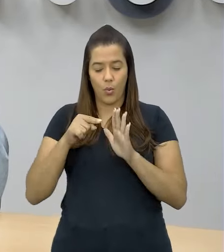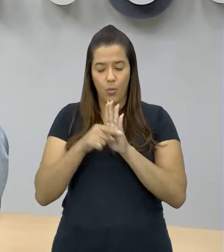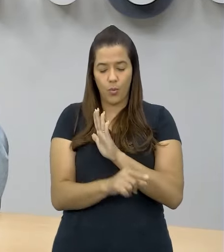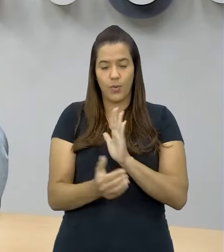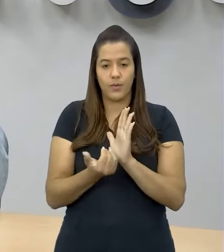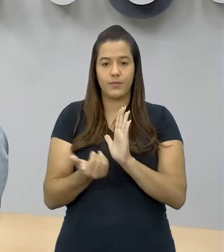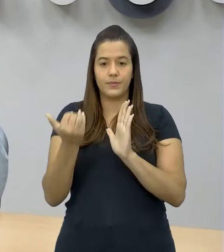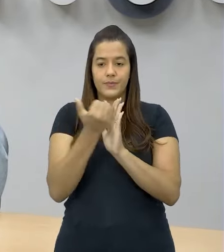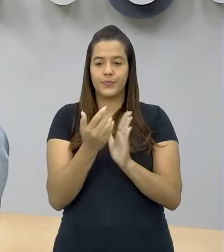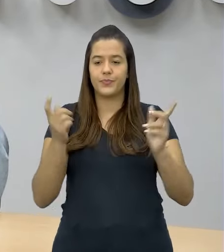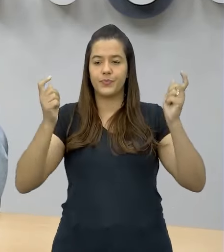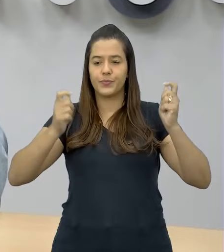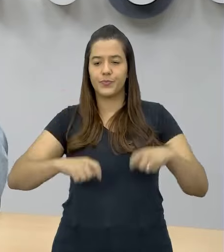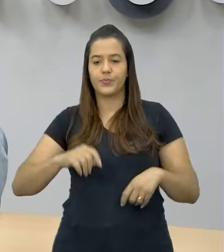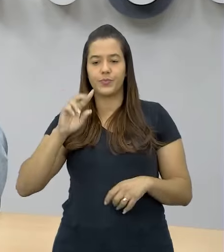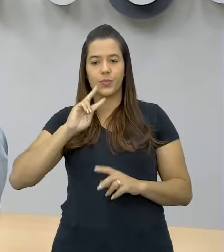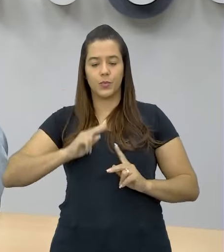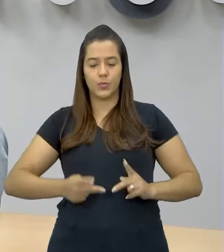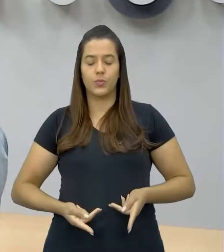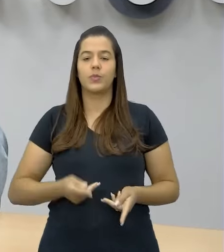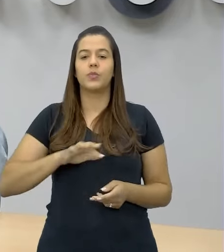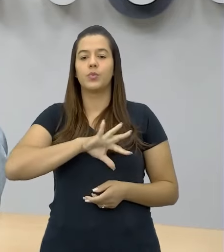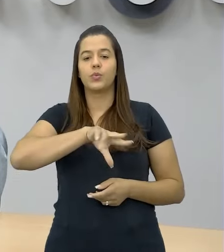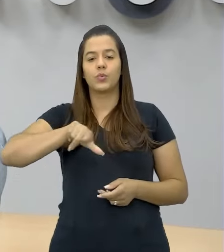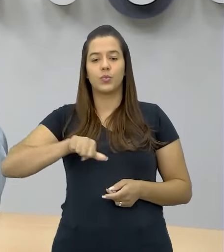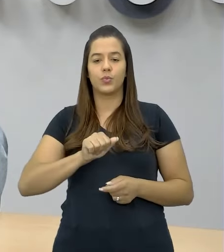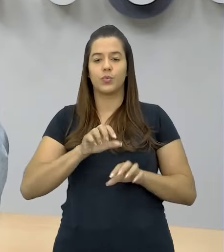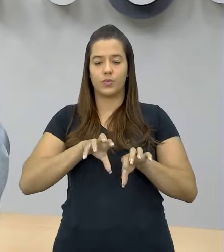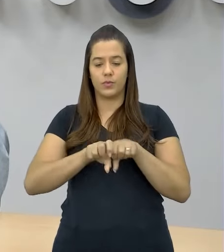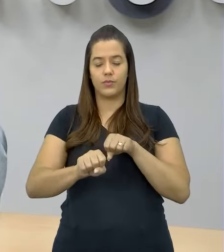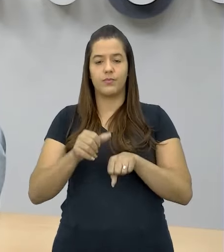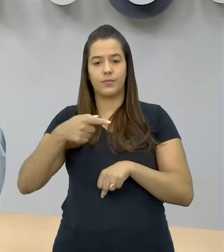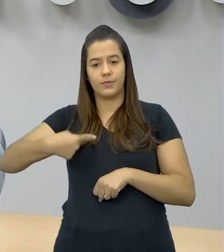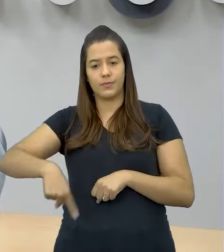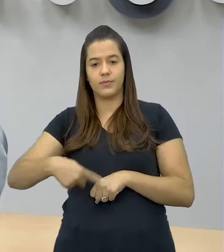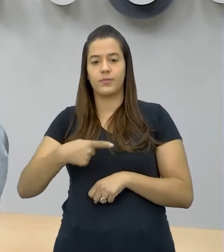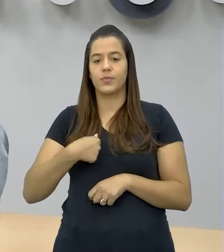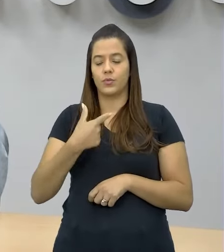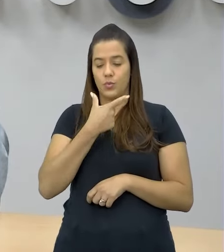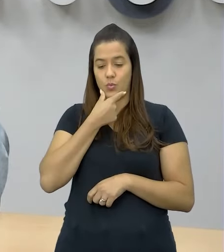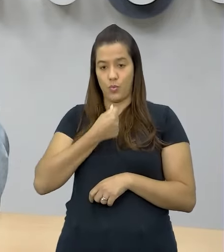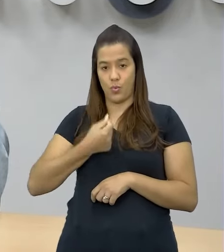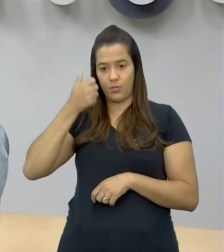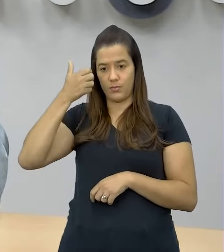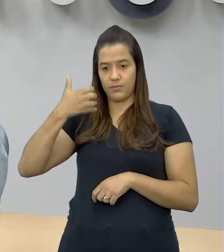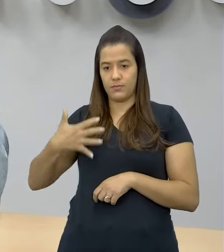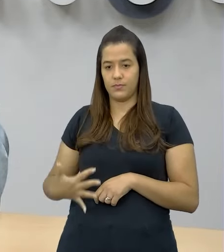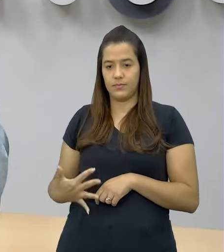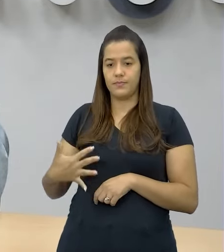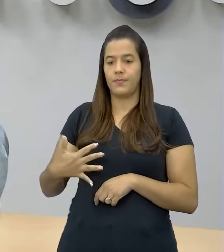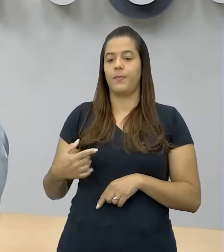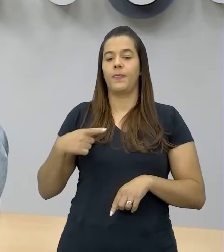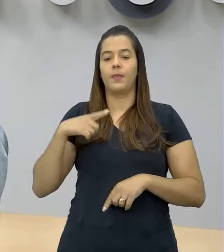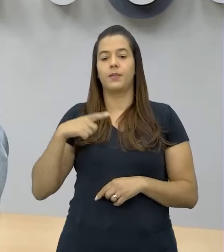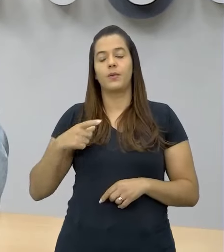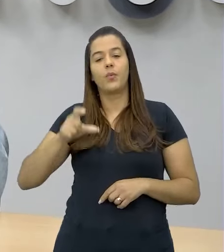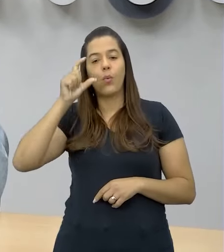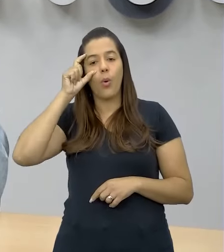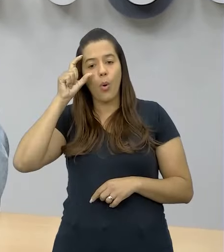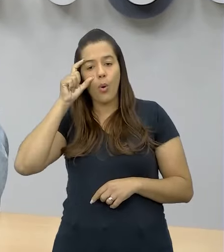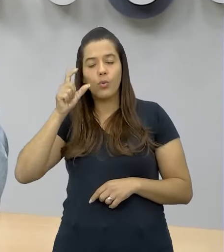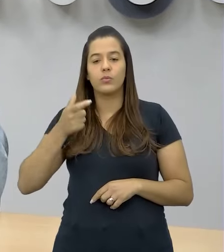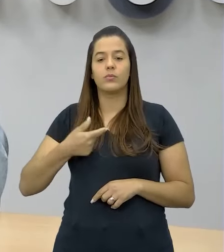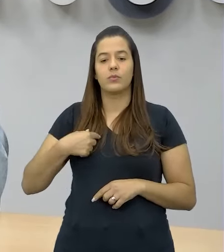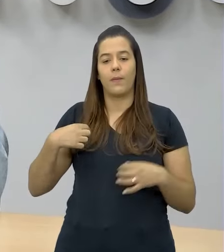Desafio de Humanas. Eu sou Bruno Andreotti, formador aqui da EFAP, sou um homem, estou de óculos, cabelo preto,